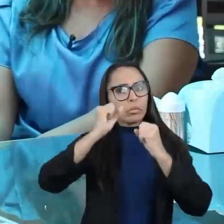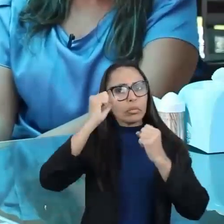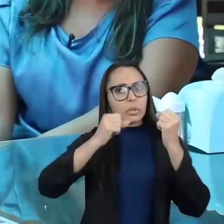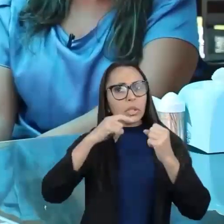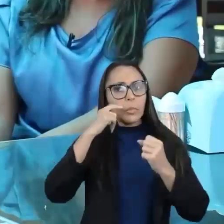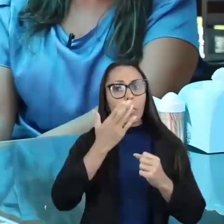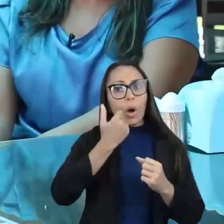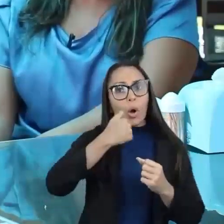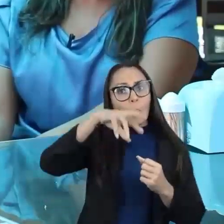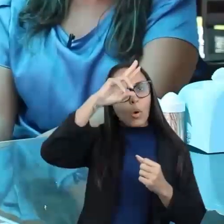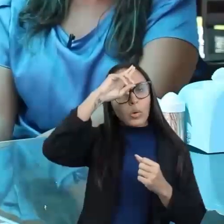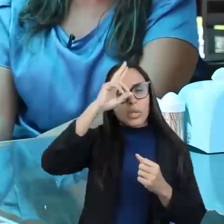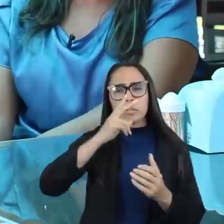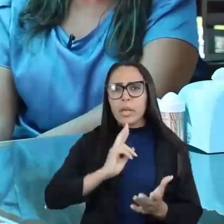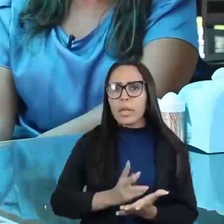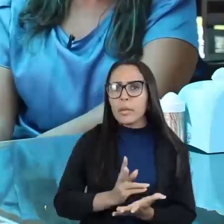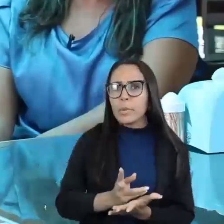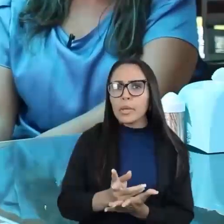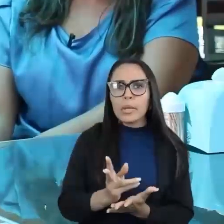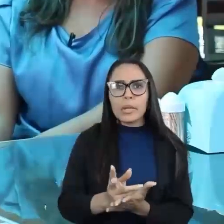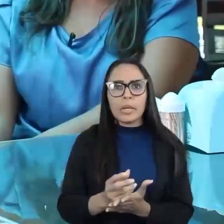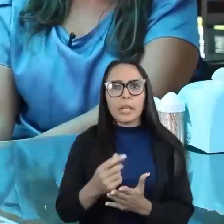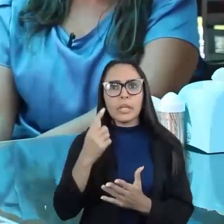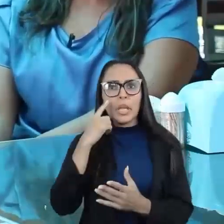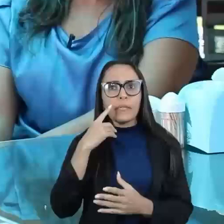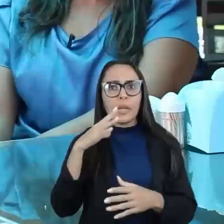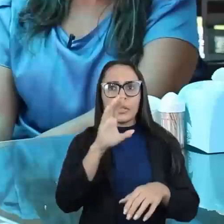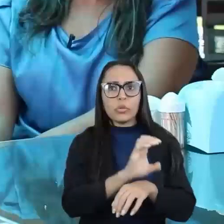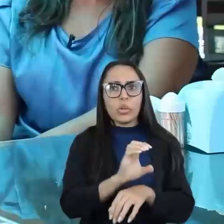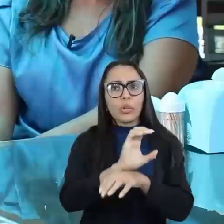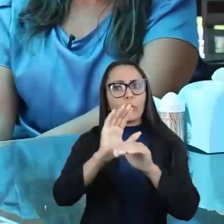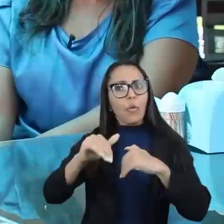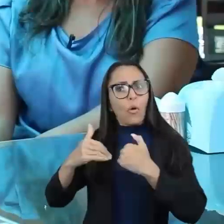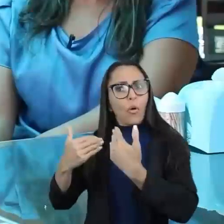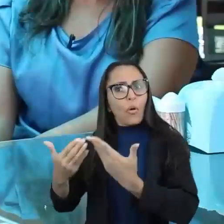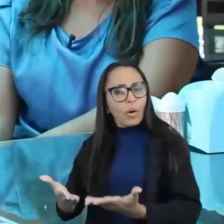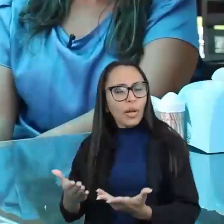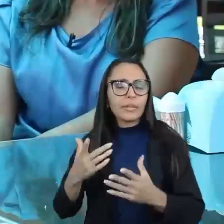almoça sempre fora, porque vem às vezes de outro estado para trabalhar, de outra